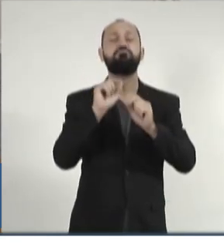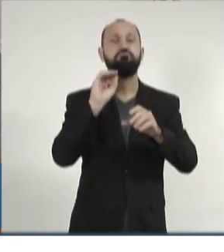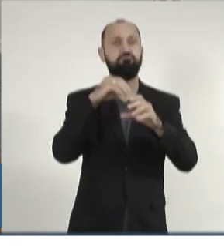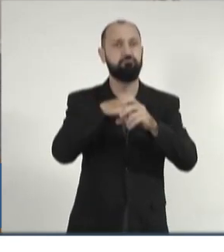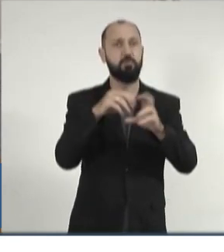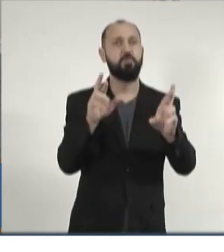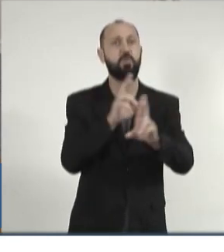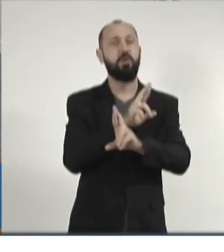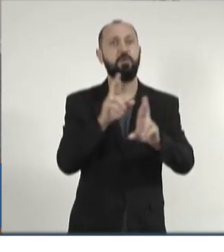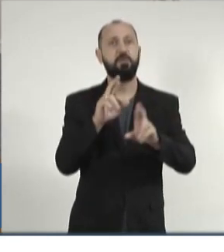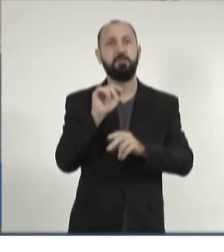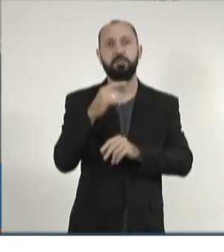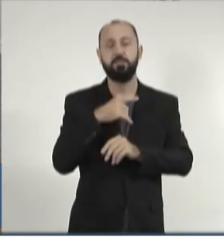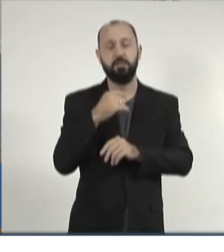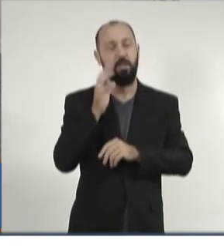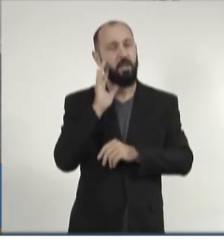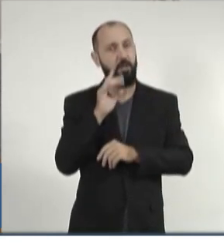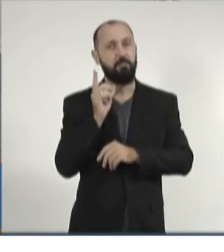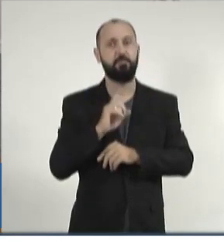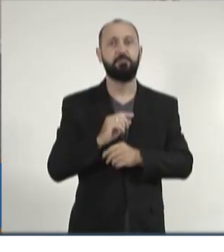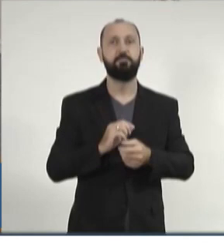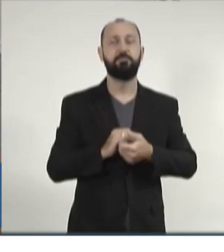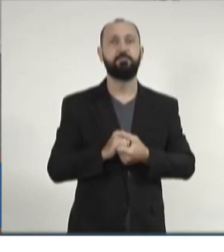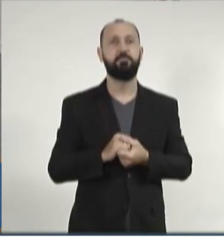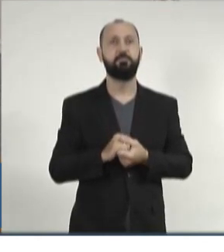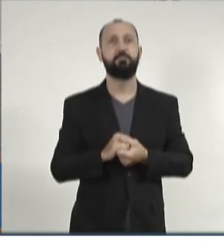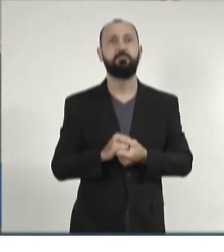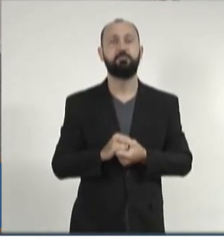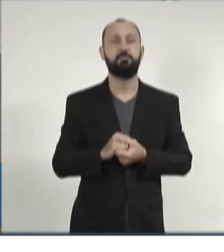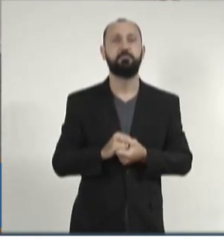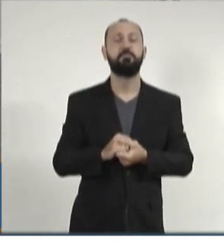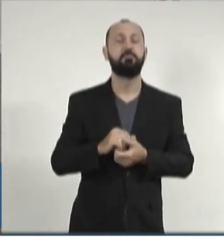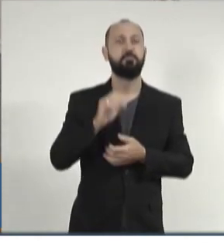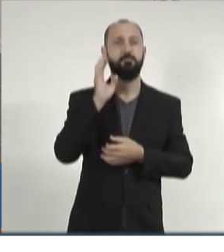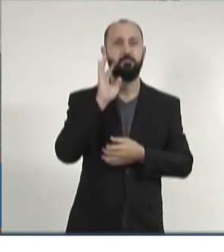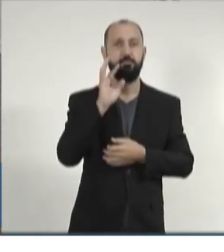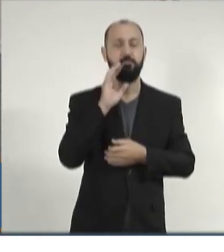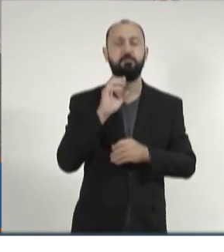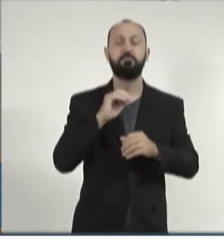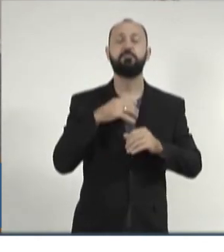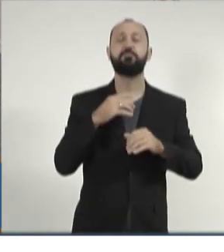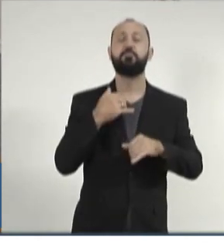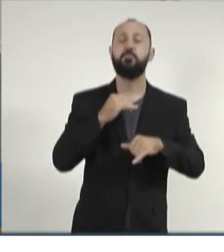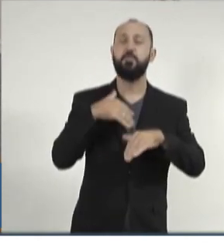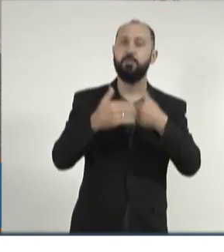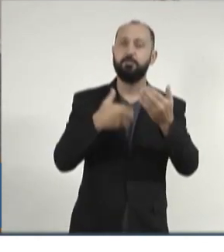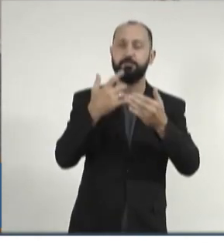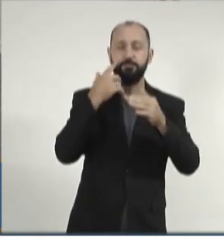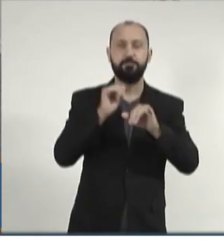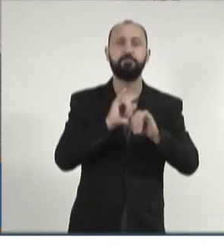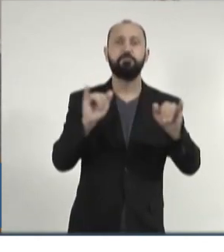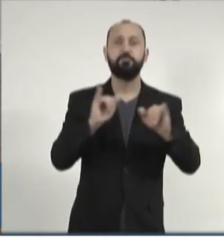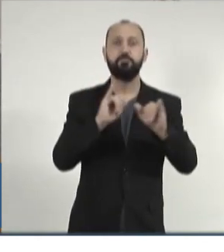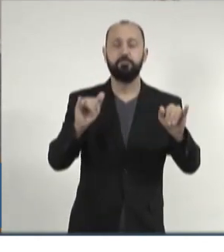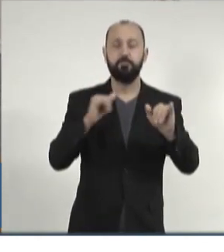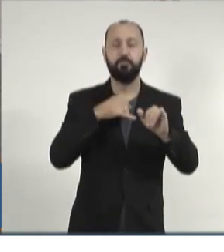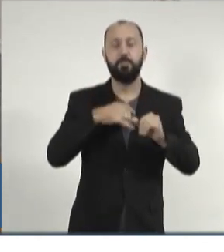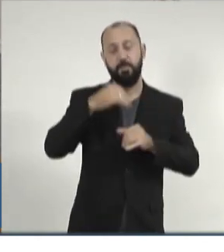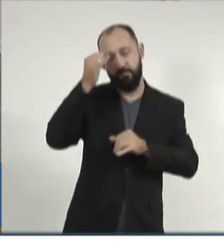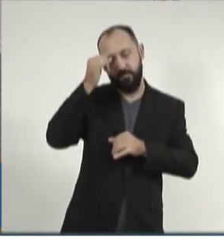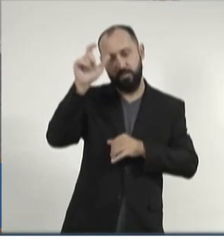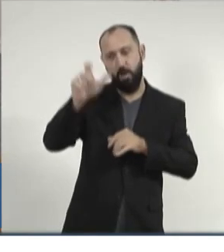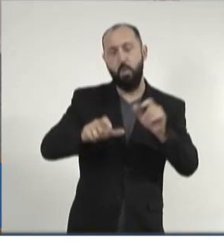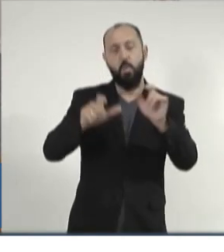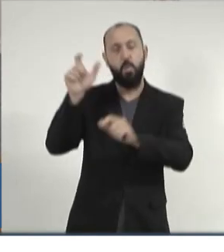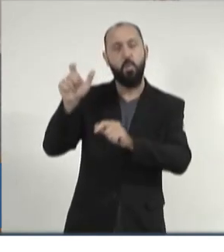seu próprio relacionamento não está legal. É um instrumento super importante que foi desenvolvido por conta da campanha de combate ao